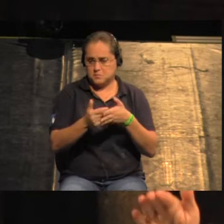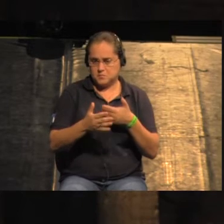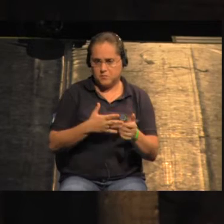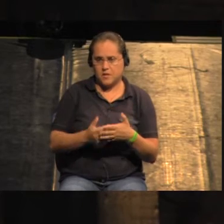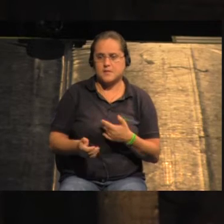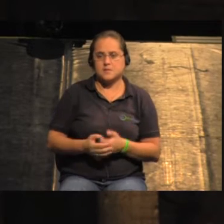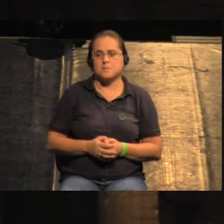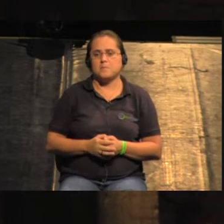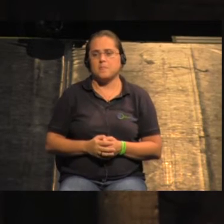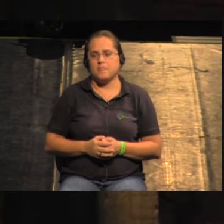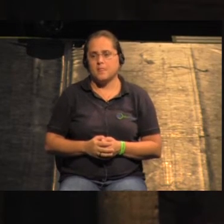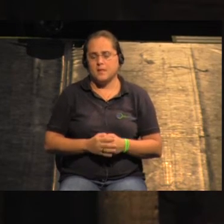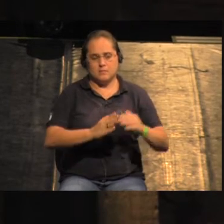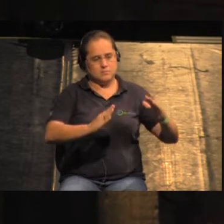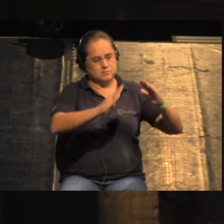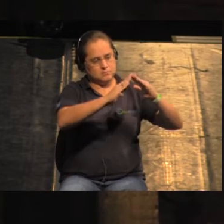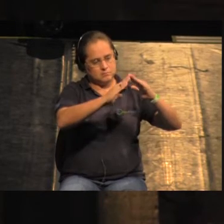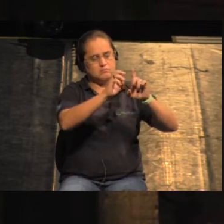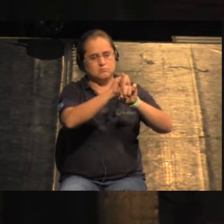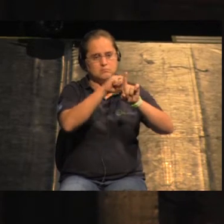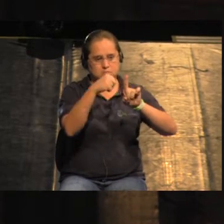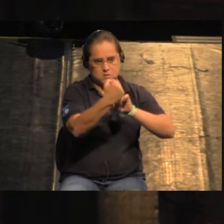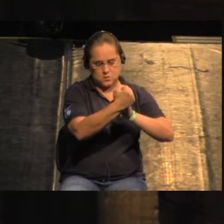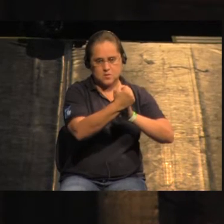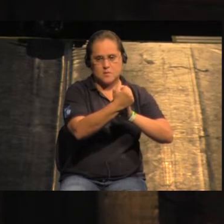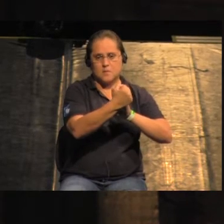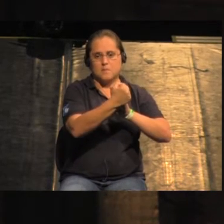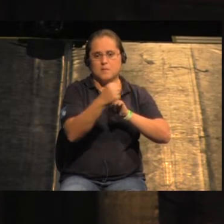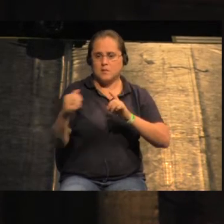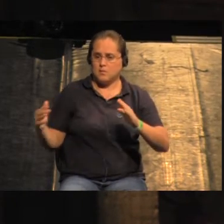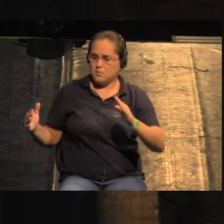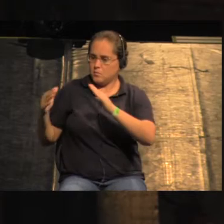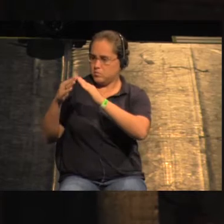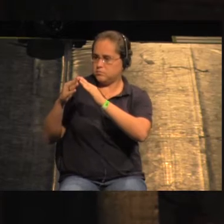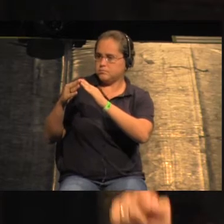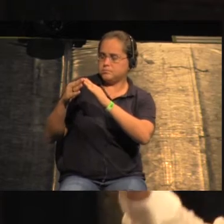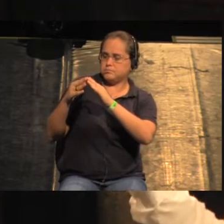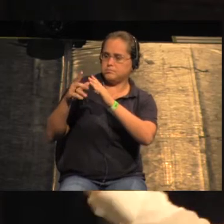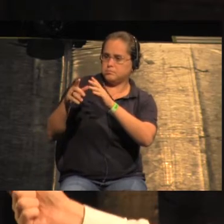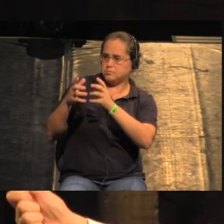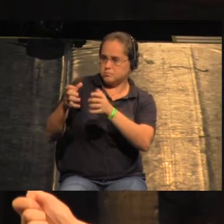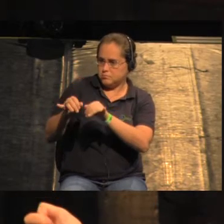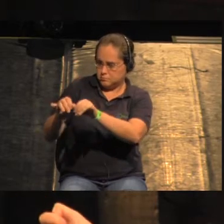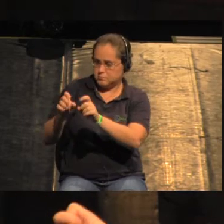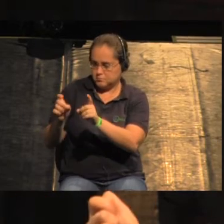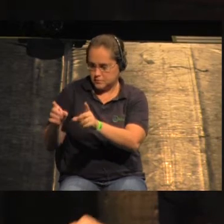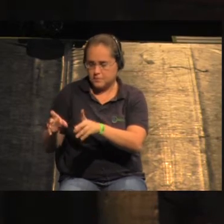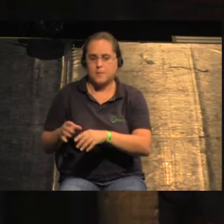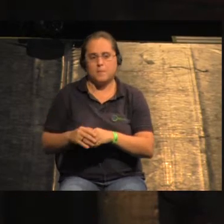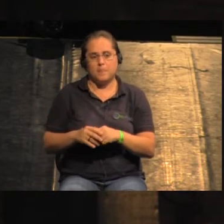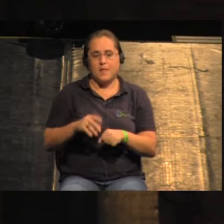as mais baixas faixas de renda, nas habitações sociais, com as habitações de mercado